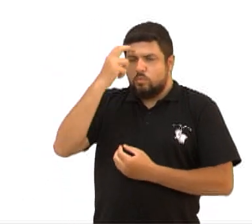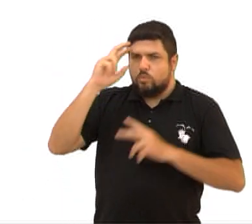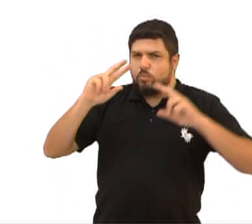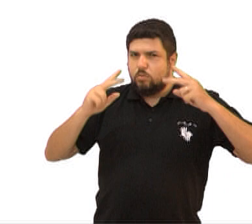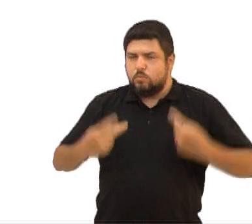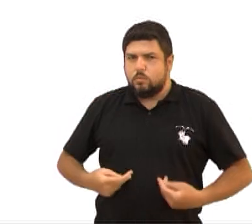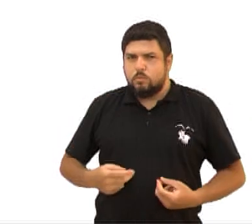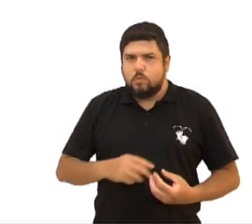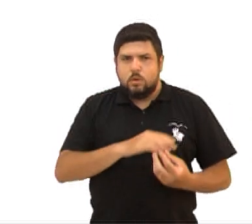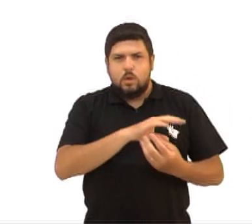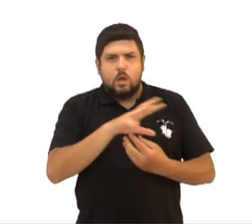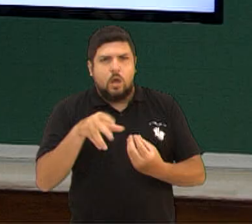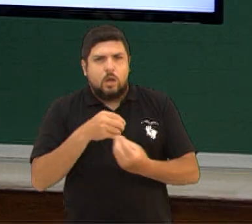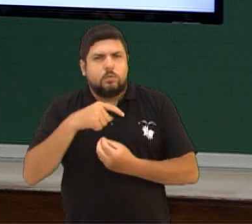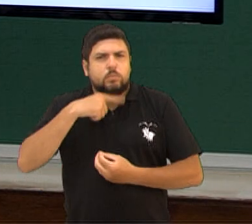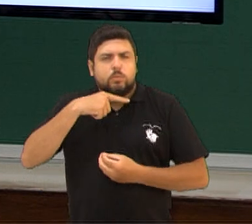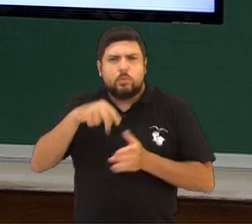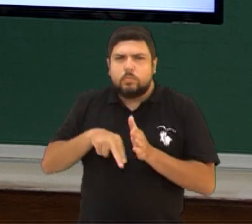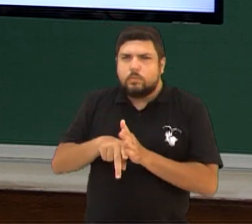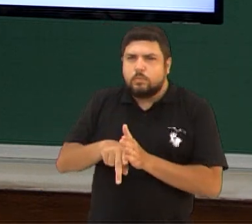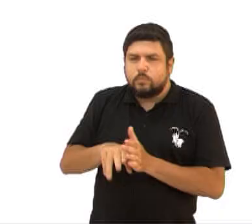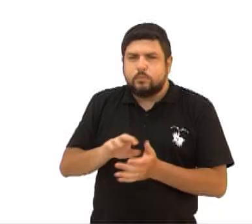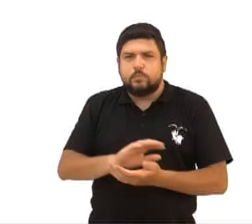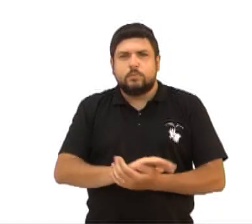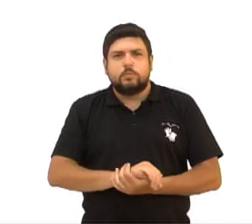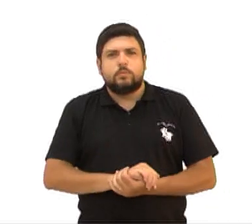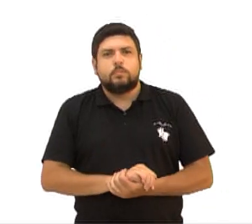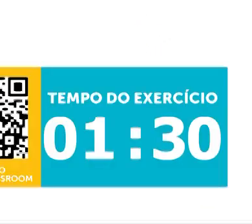arte não é biológica. Pensem e já voltamos.